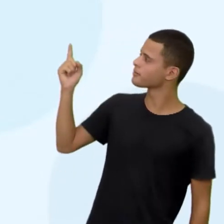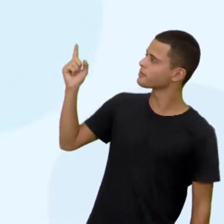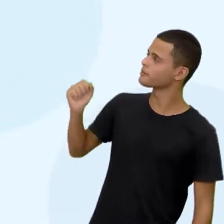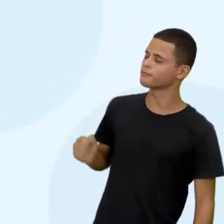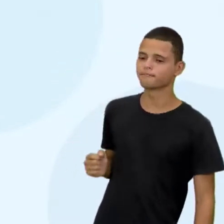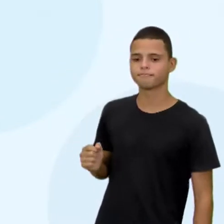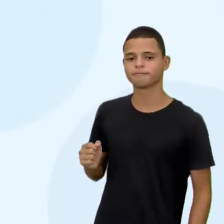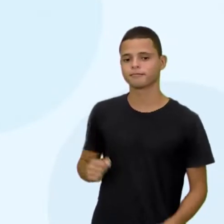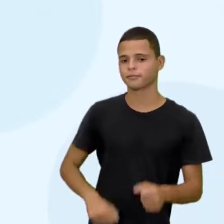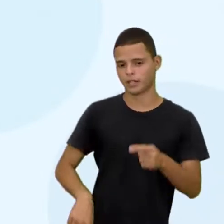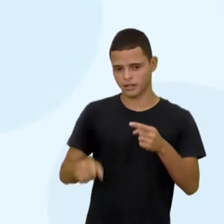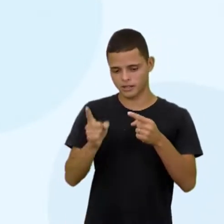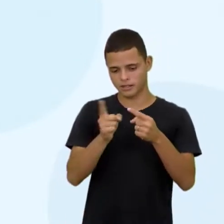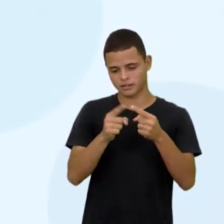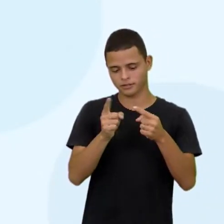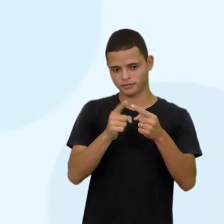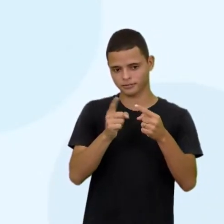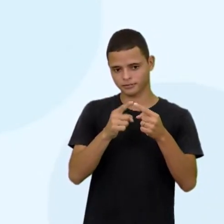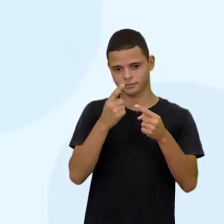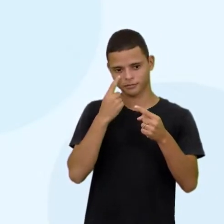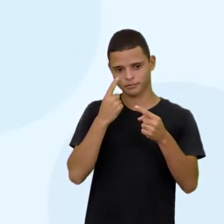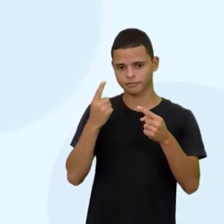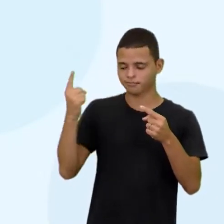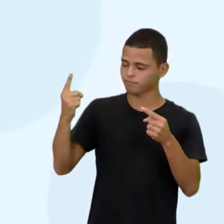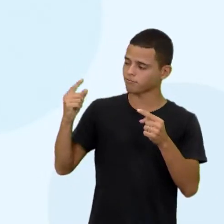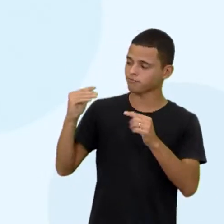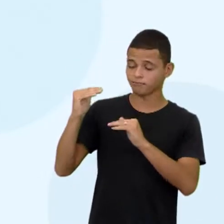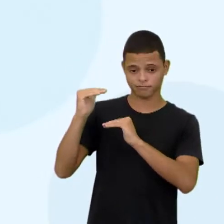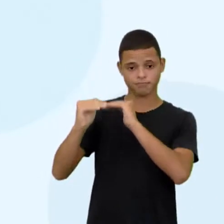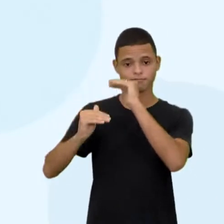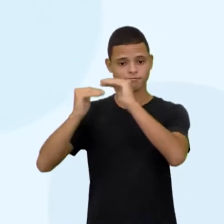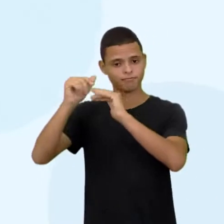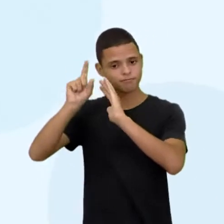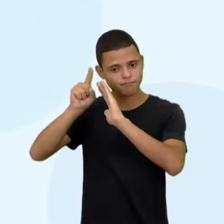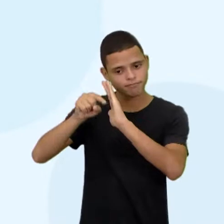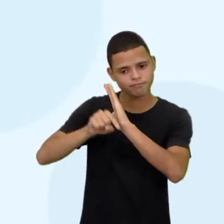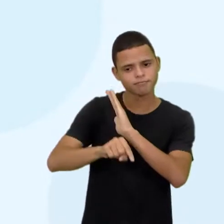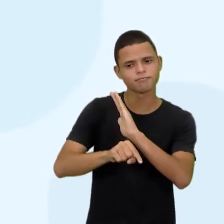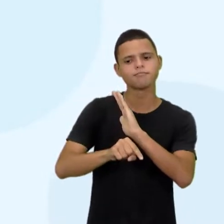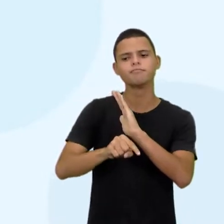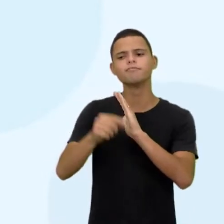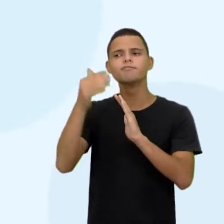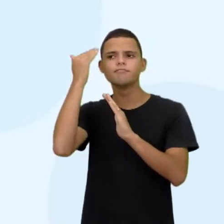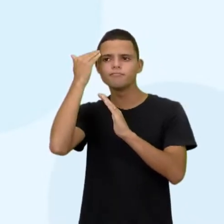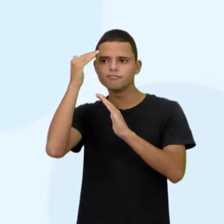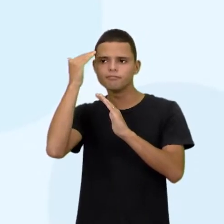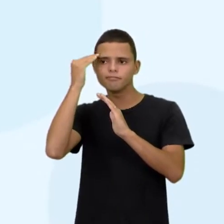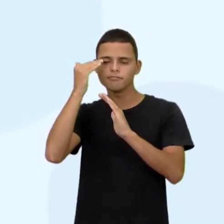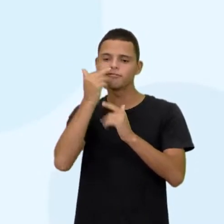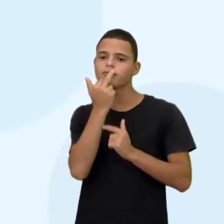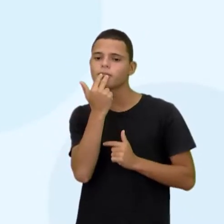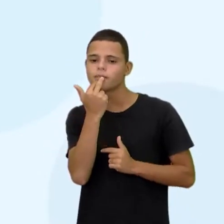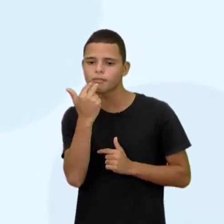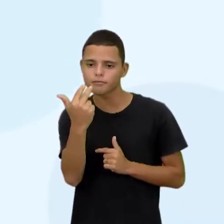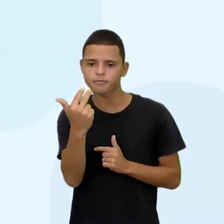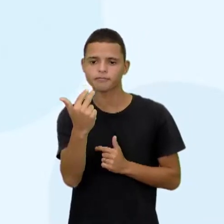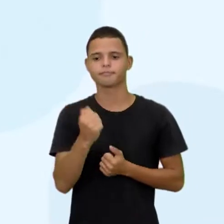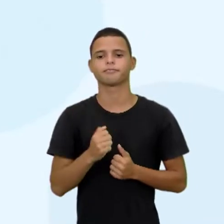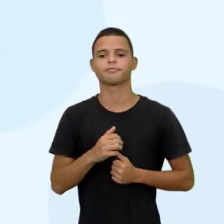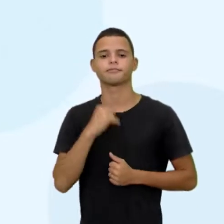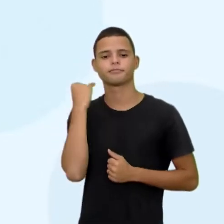você pode ir lendo, Jana, por favor? Claro. Desenvolver o aprofundamento sobre a compreensão das línguas como